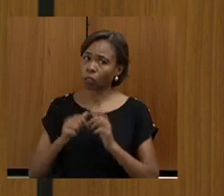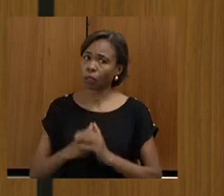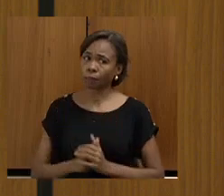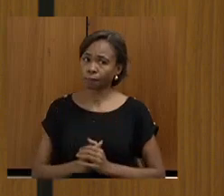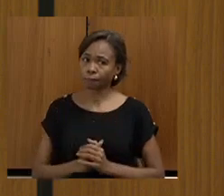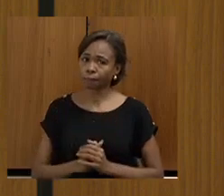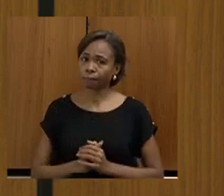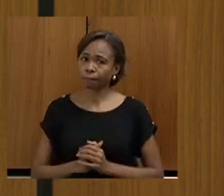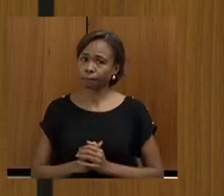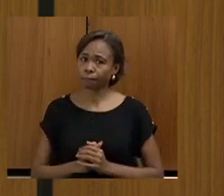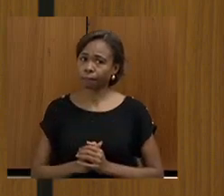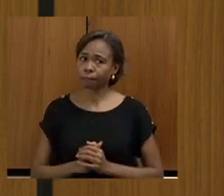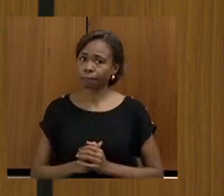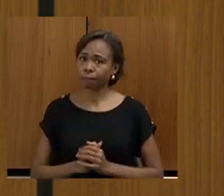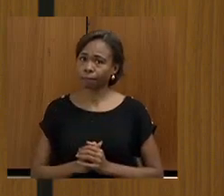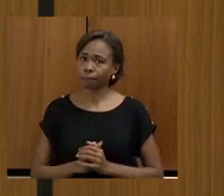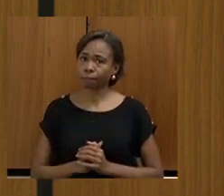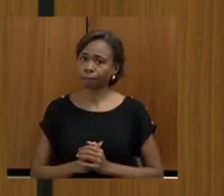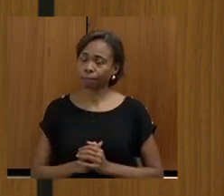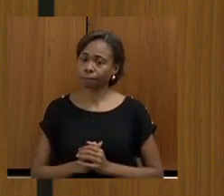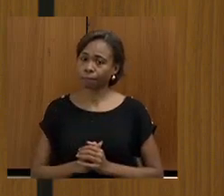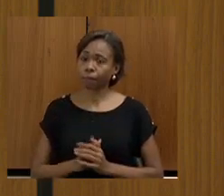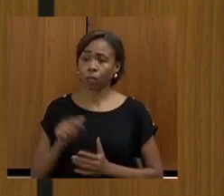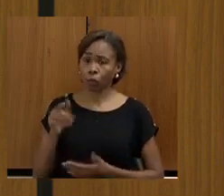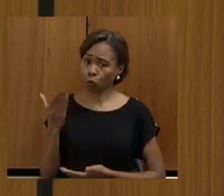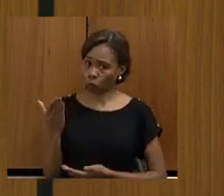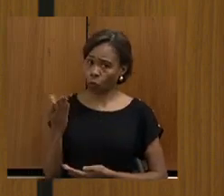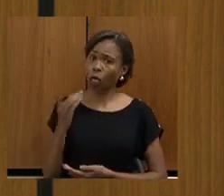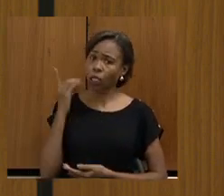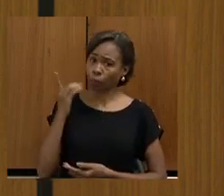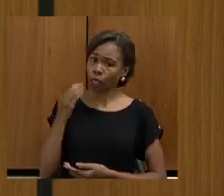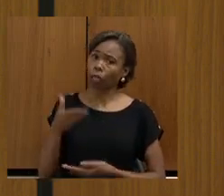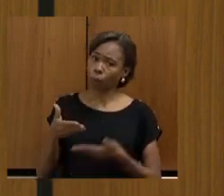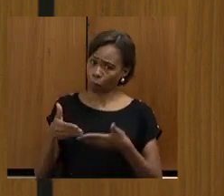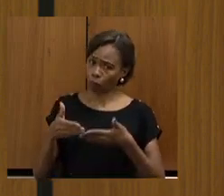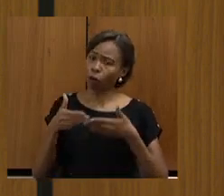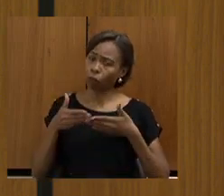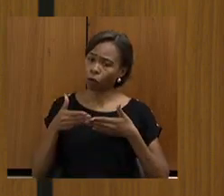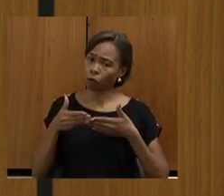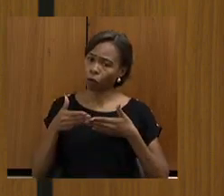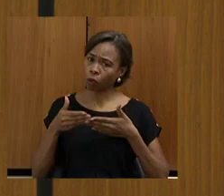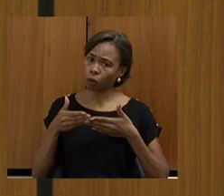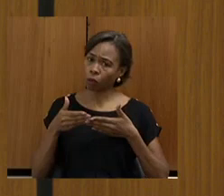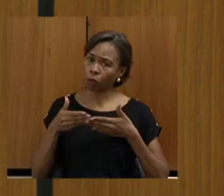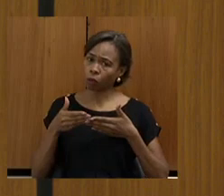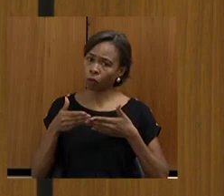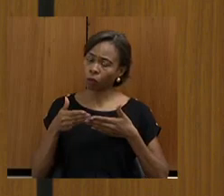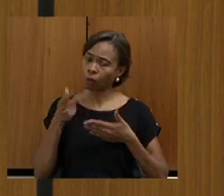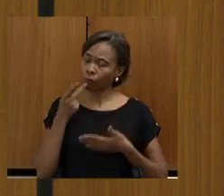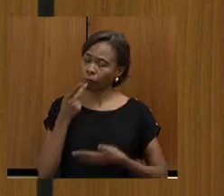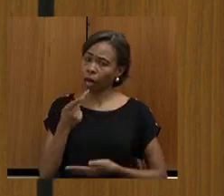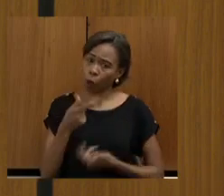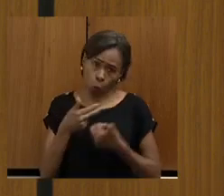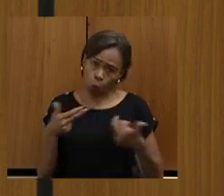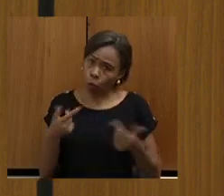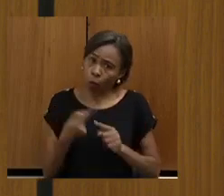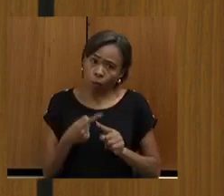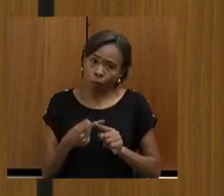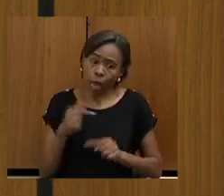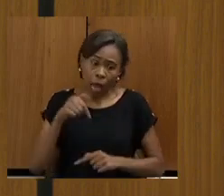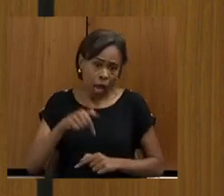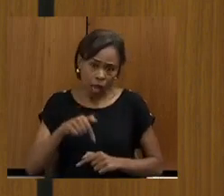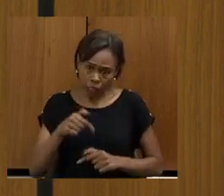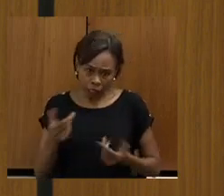uma manifestação do senhor sobre o que foi dito agora. Eu não acredito que nessa casa as coisas sejam